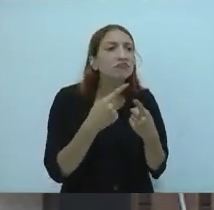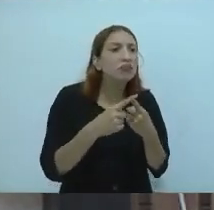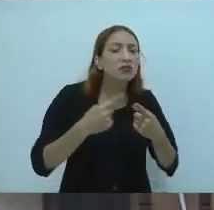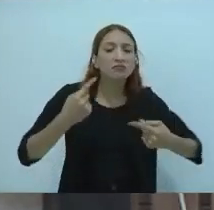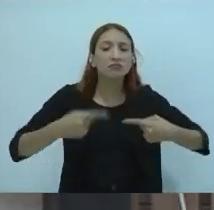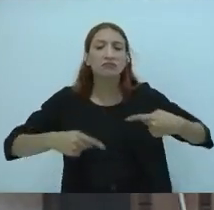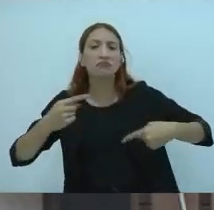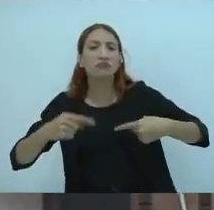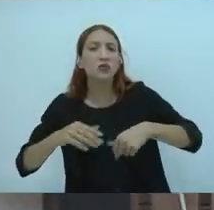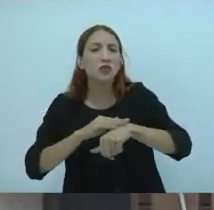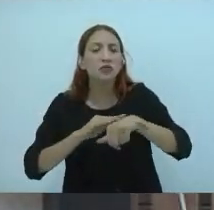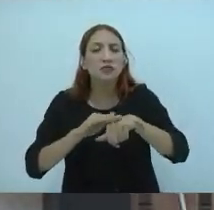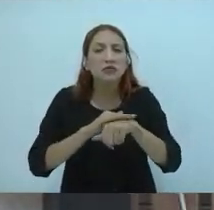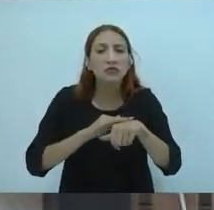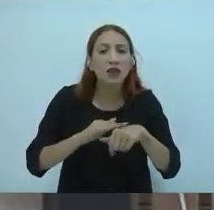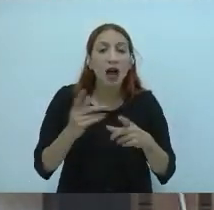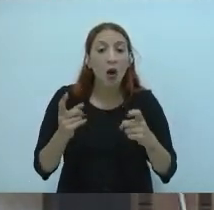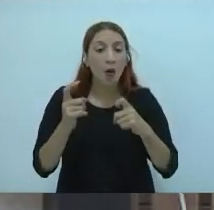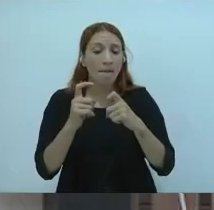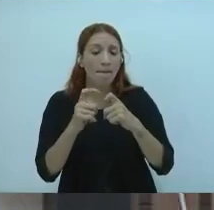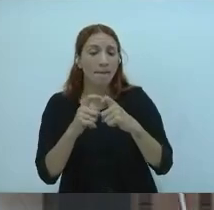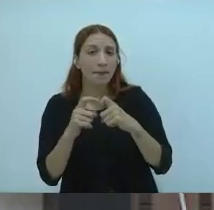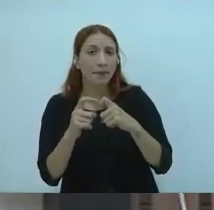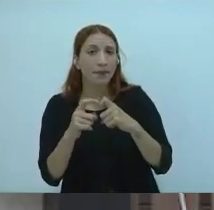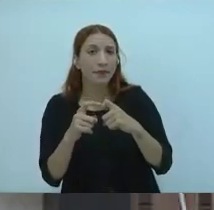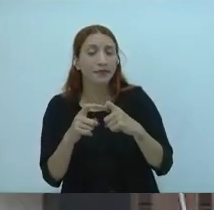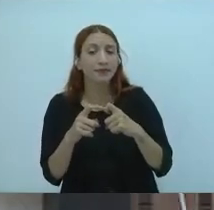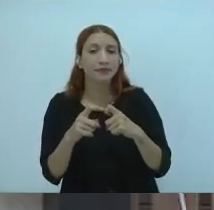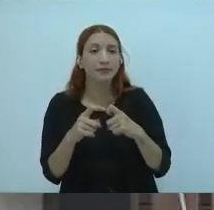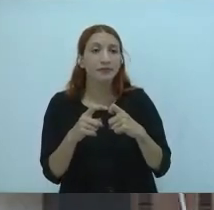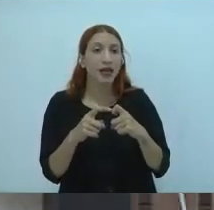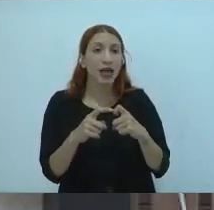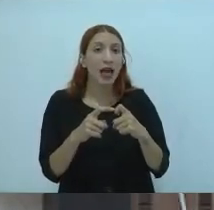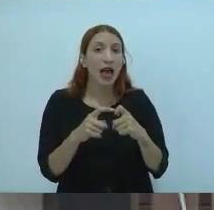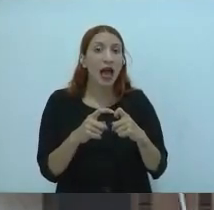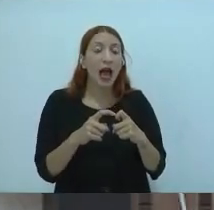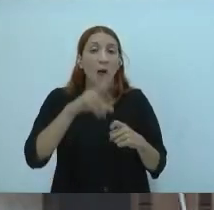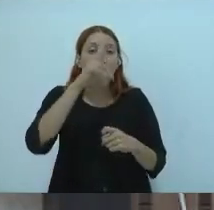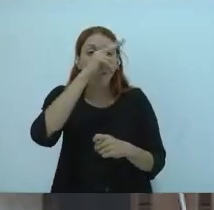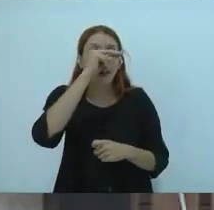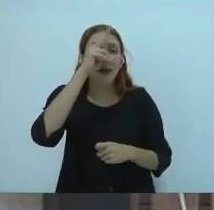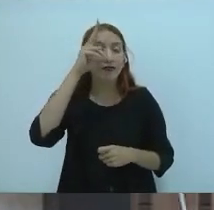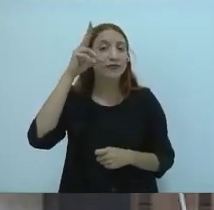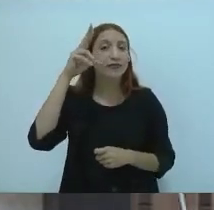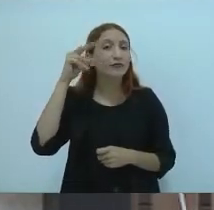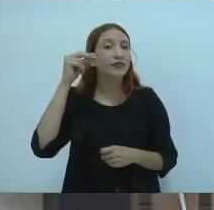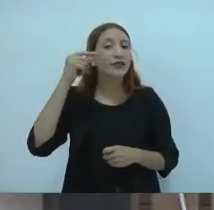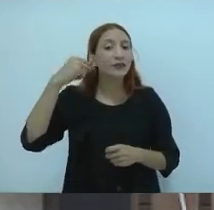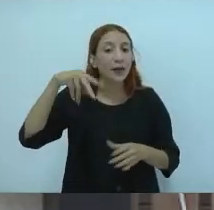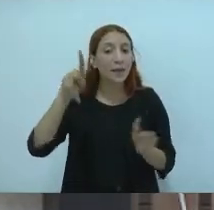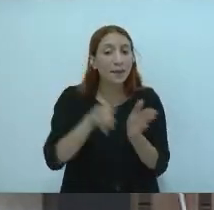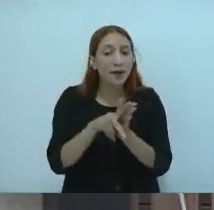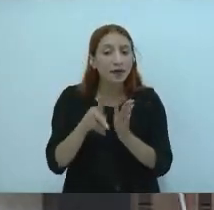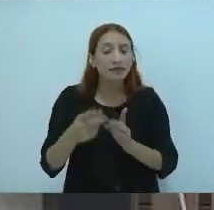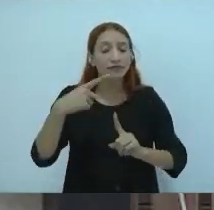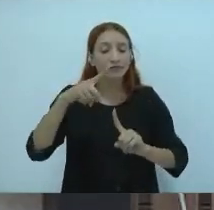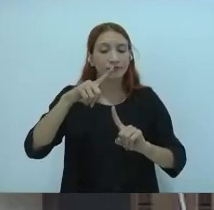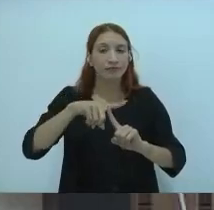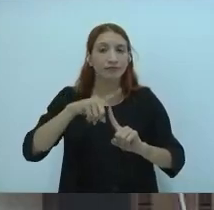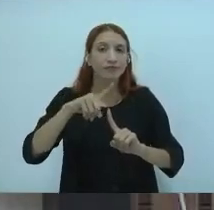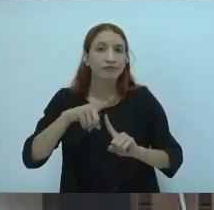discute que o mesmo médico é o gerente é o gestor do município de Teixeira de